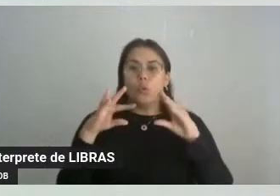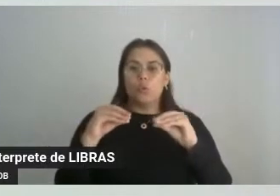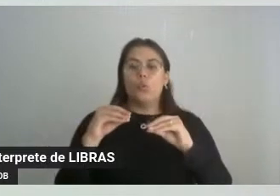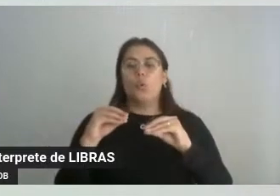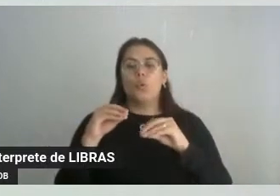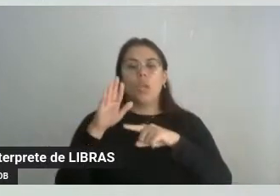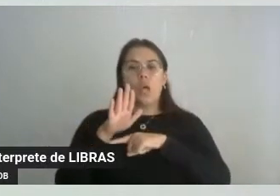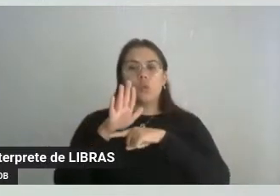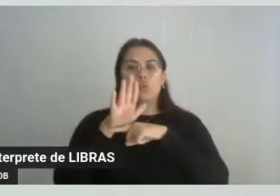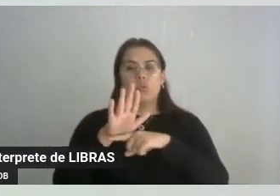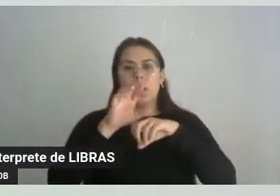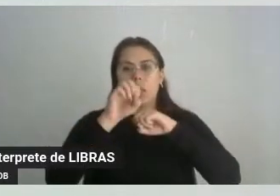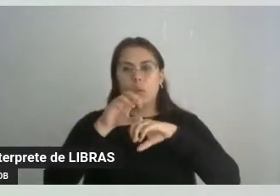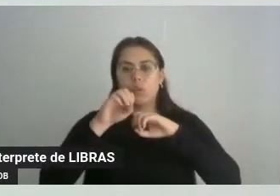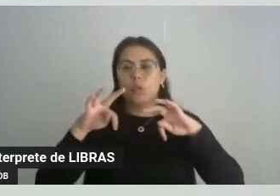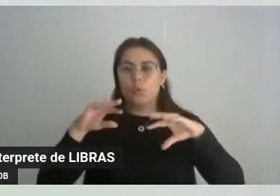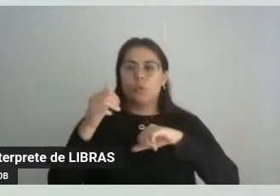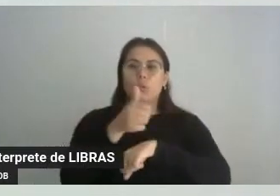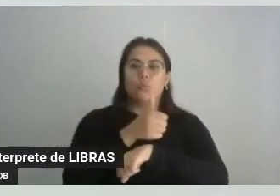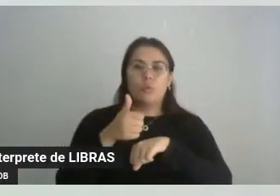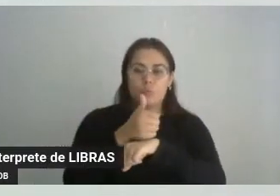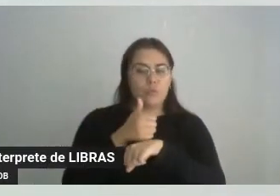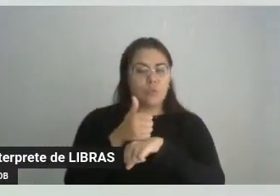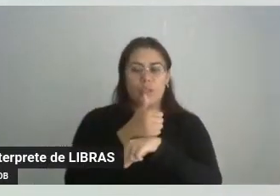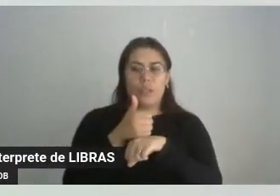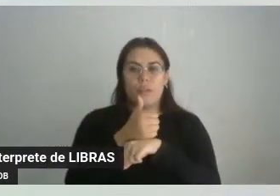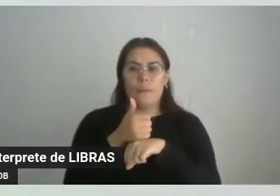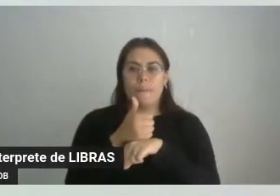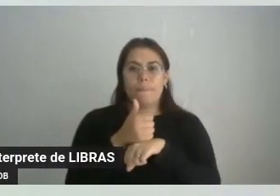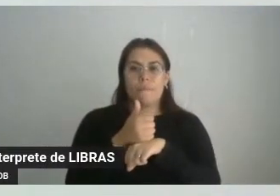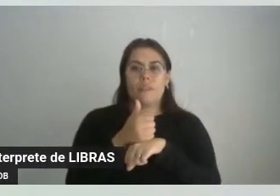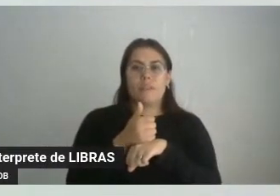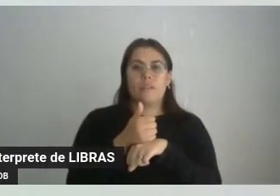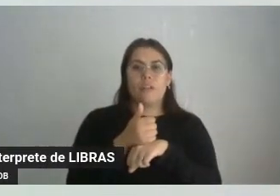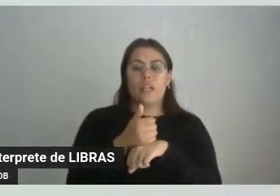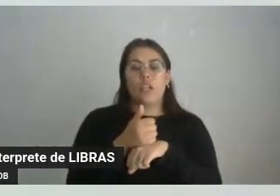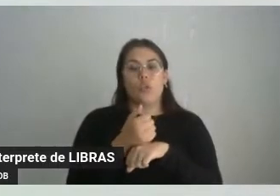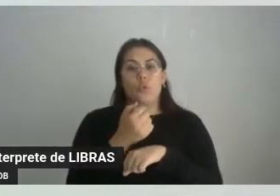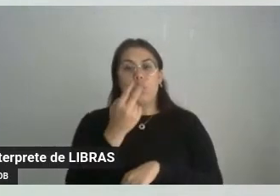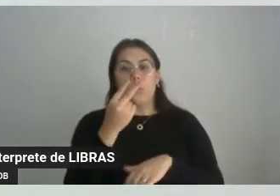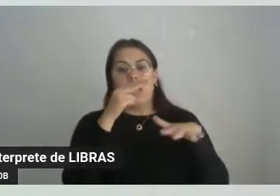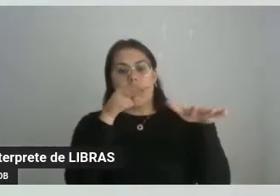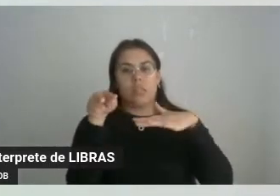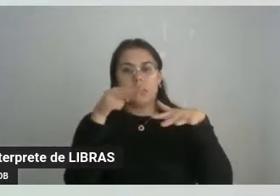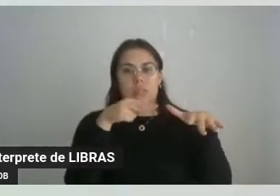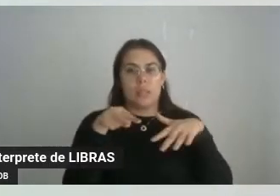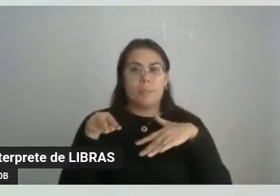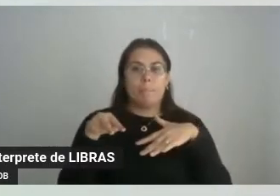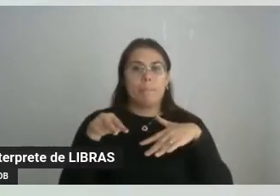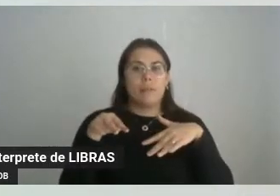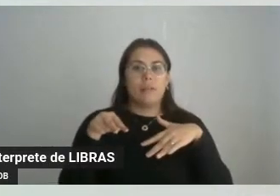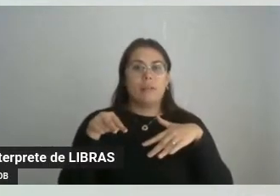todos os profissionais que estão nos ouvindo, que nos ouvirão ao longo dessas 2 próximas semanas, porque esse material vai ficar para